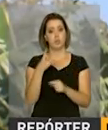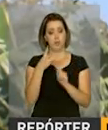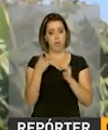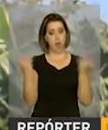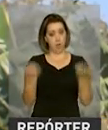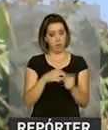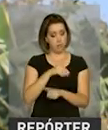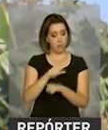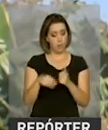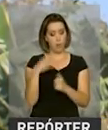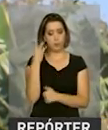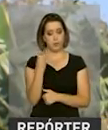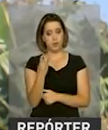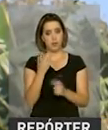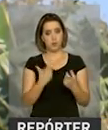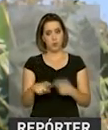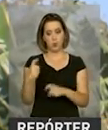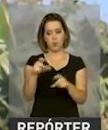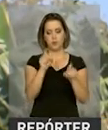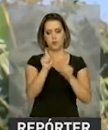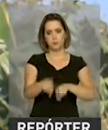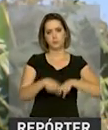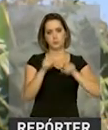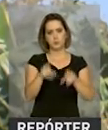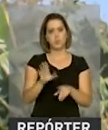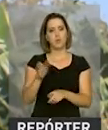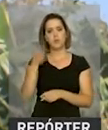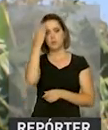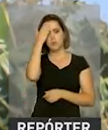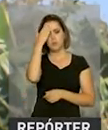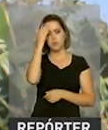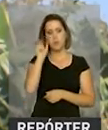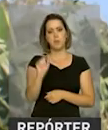gente fica já sabendo que os recursos já estão